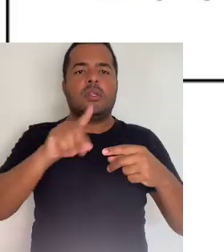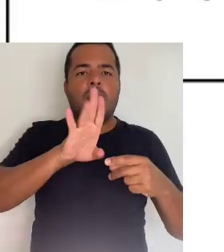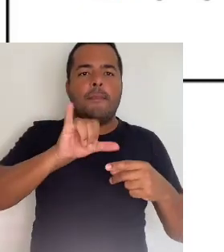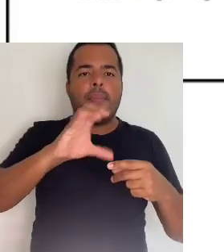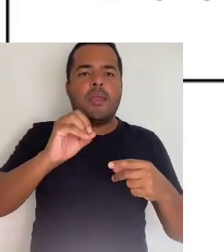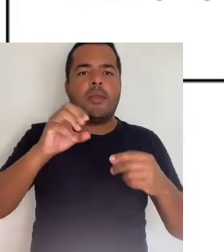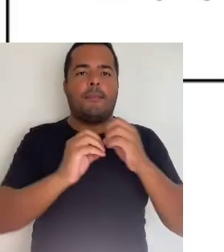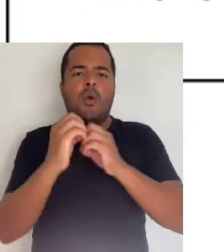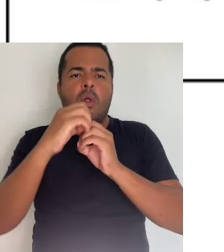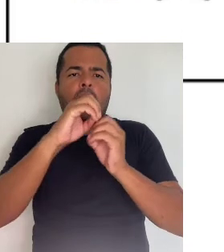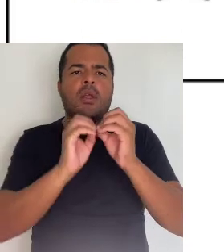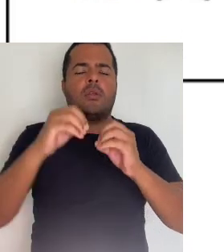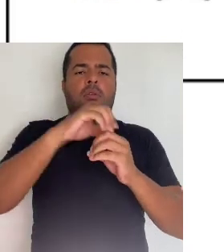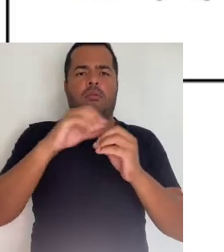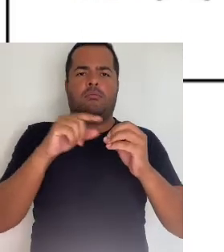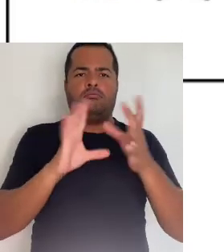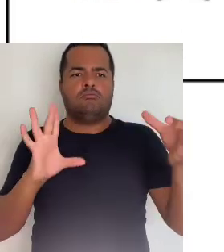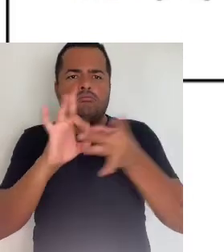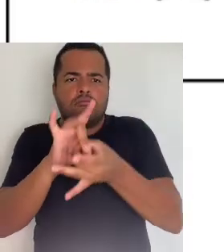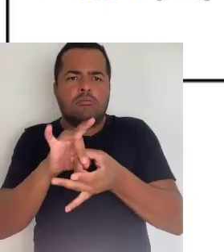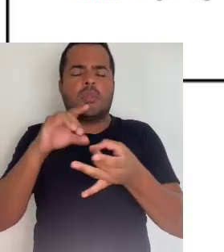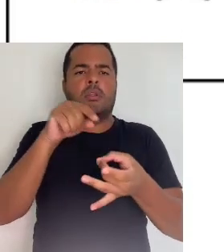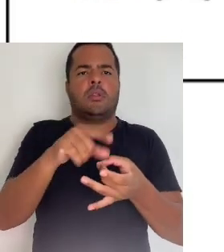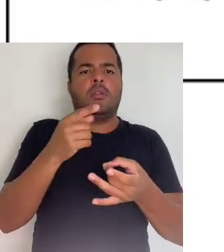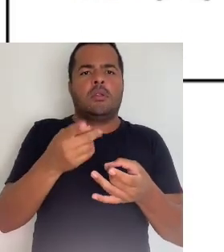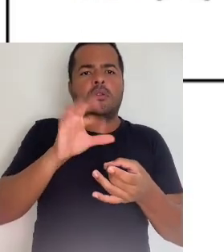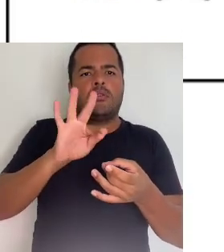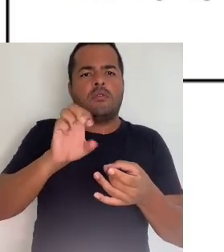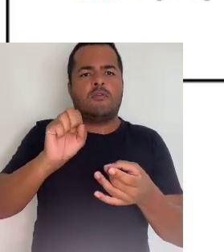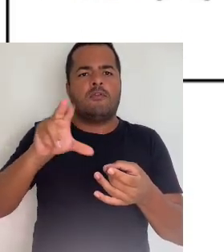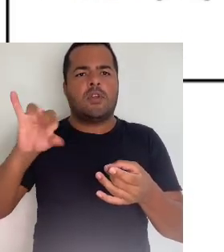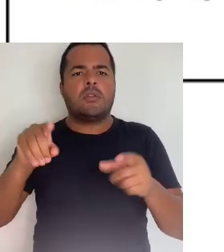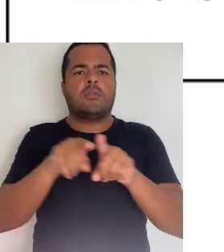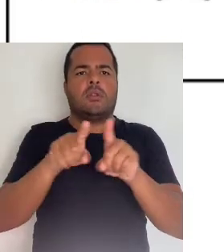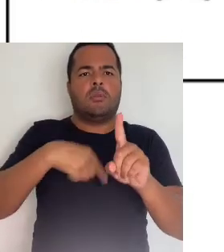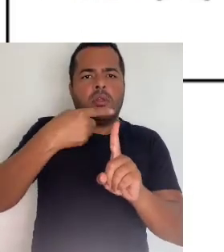uma etapa bimolecular, que ela vai depender tanto da concentração do